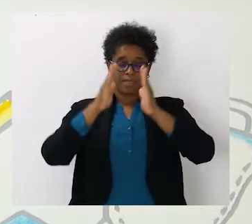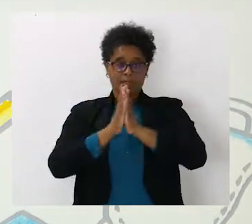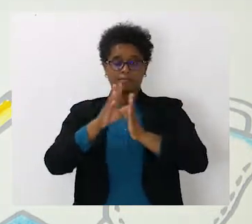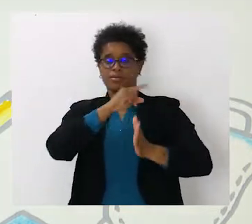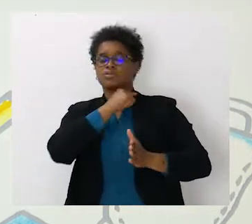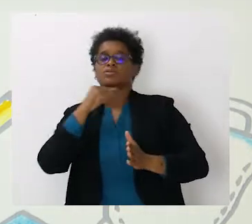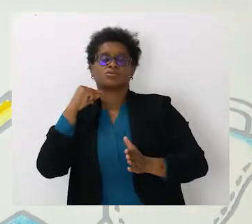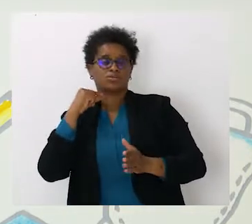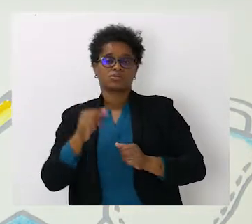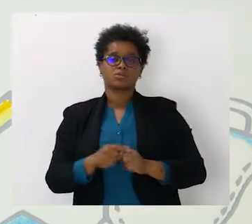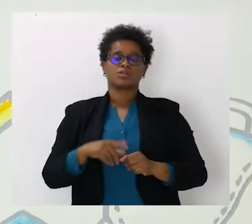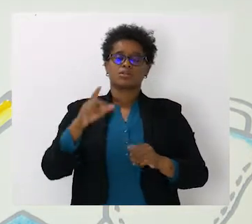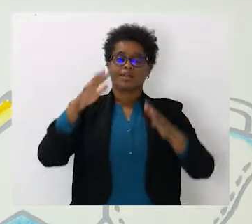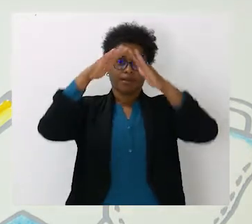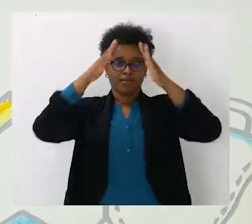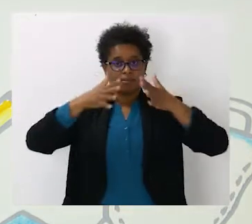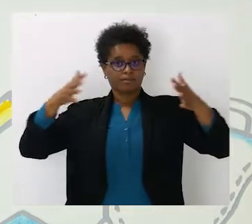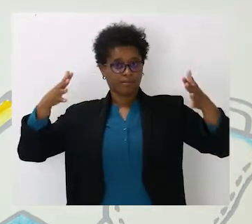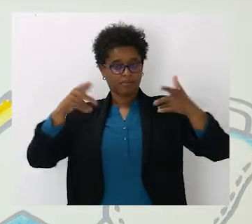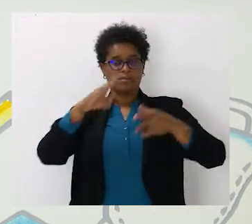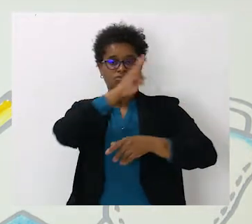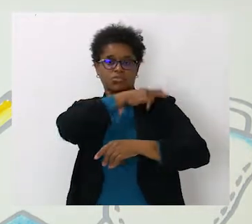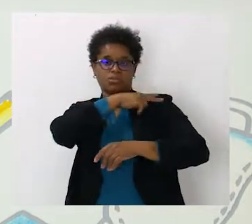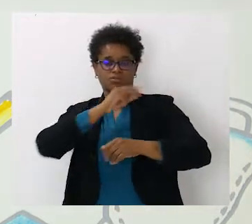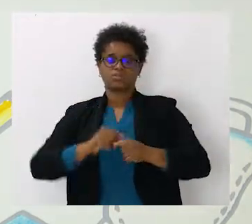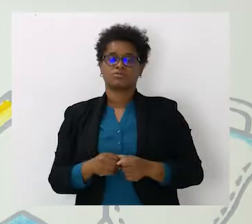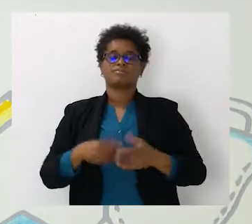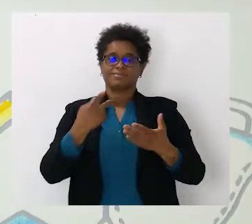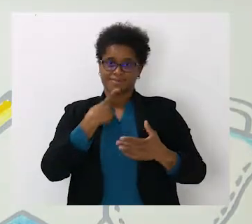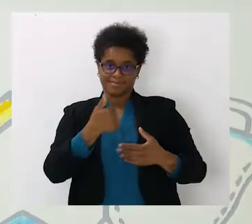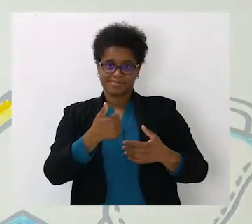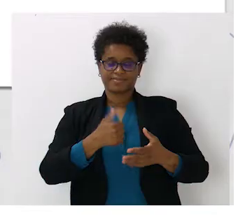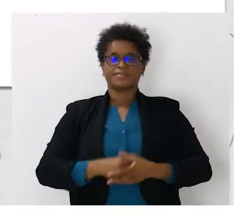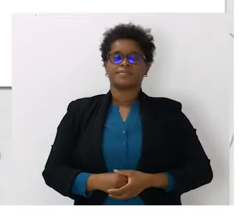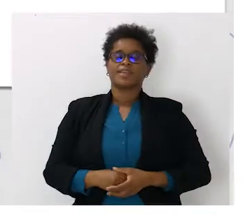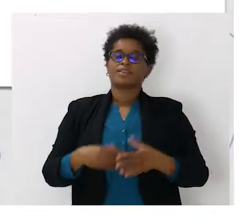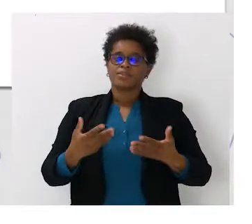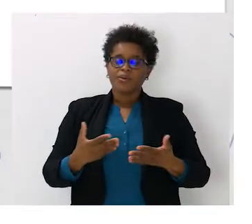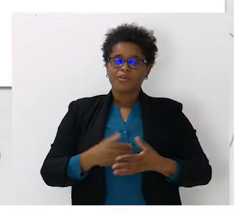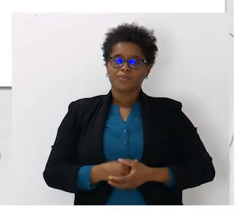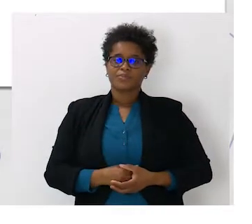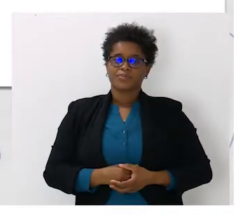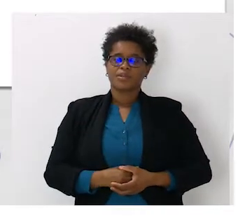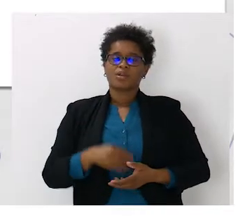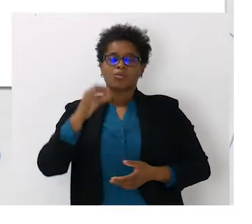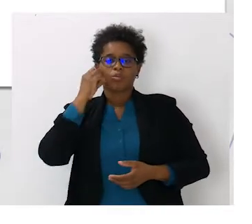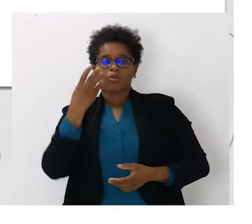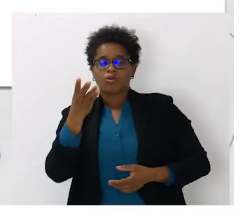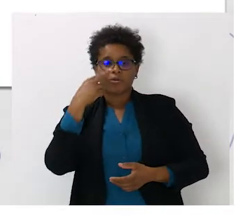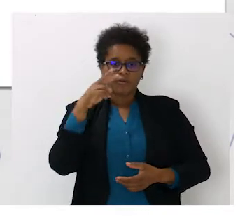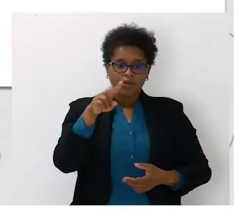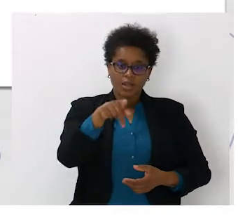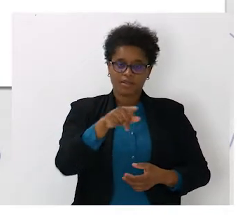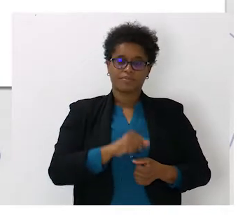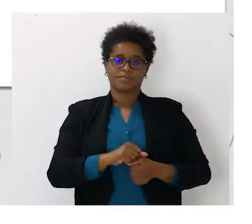para sacerdotes, palácios para os chefes. Ok? Portanto, como se